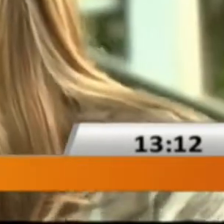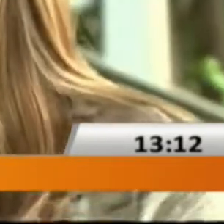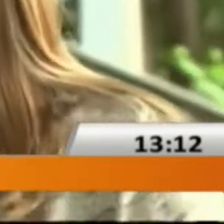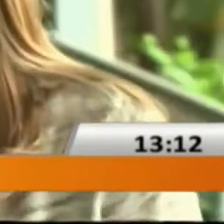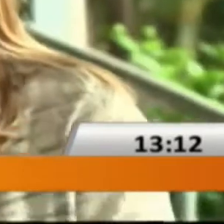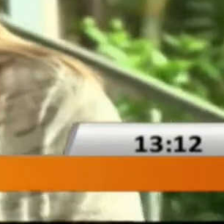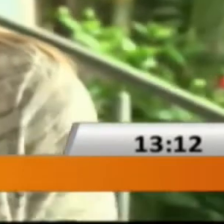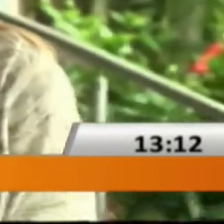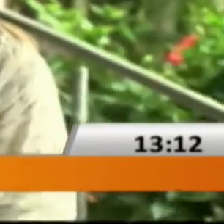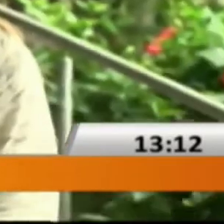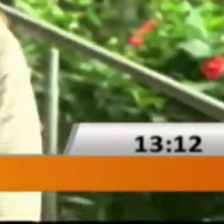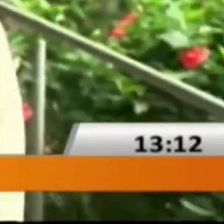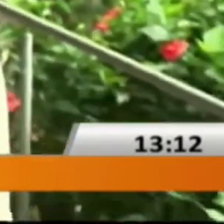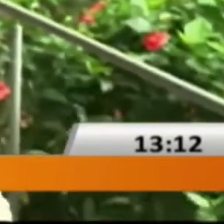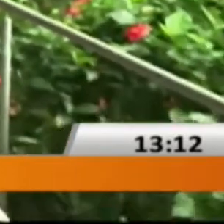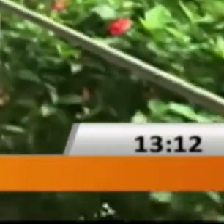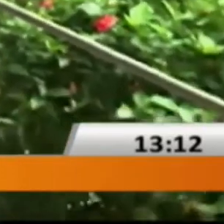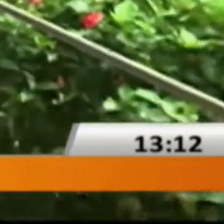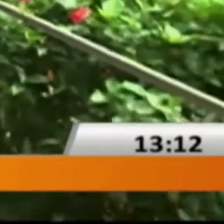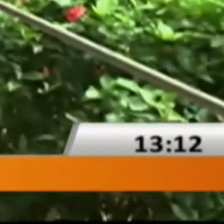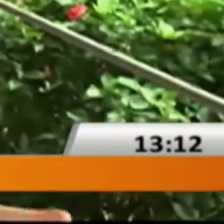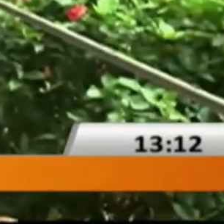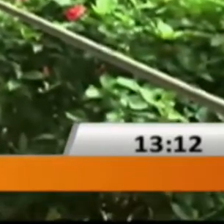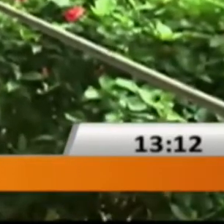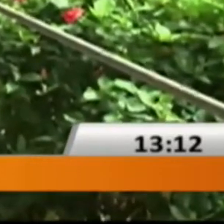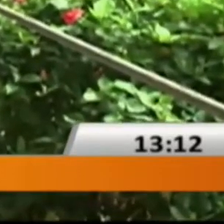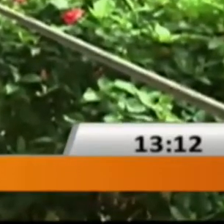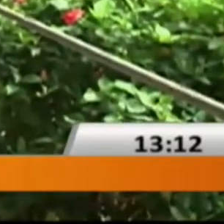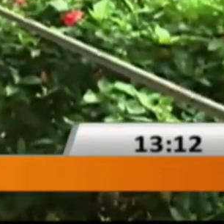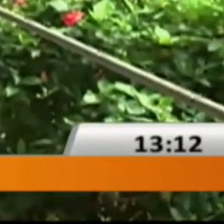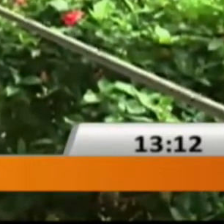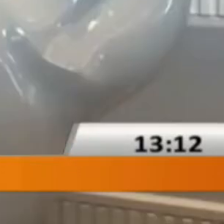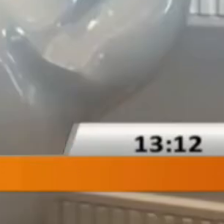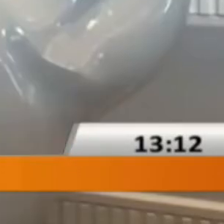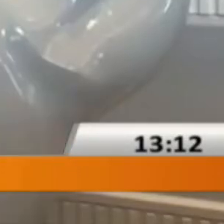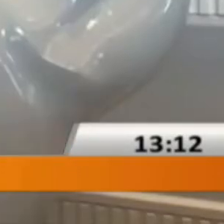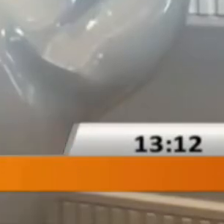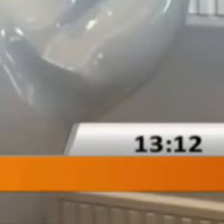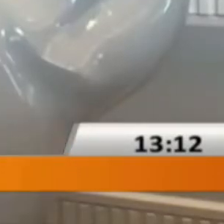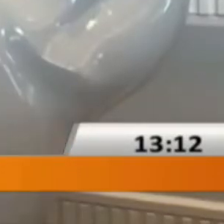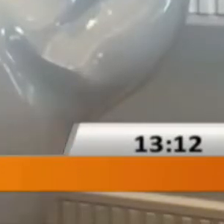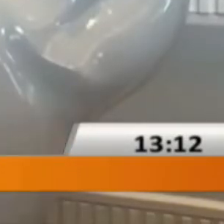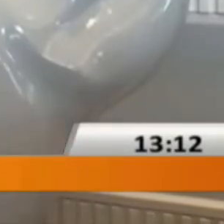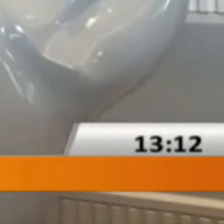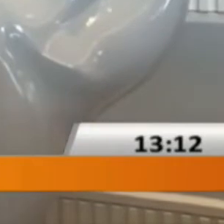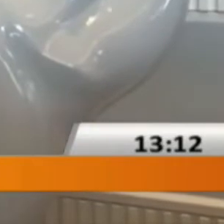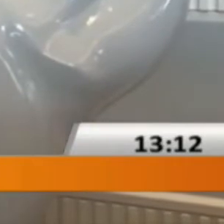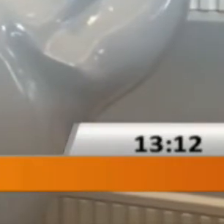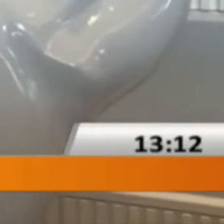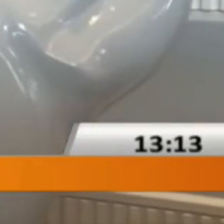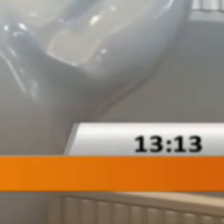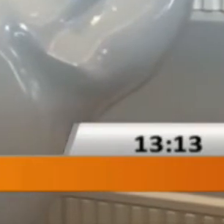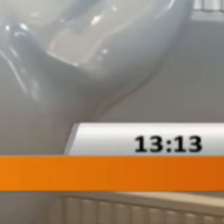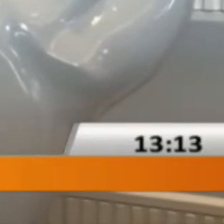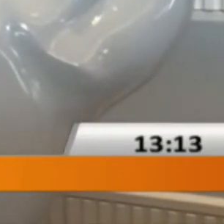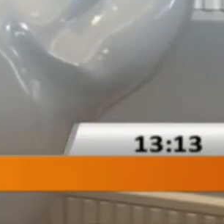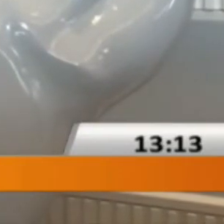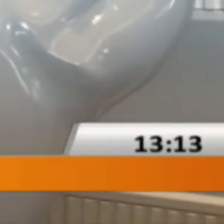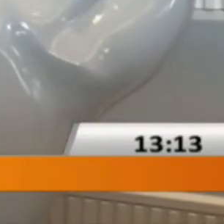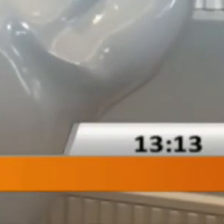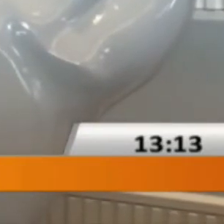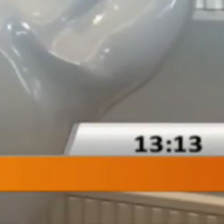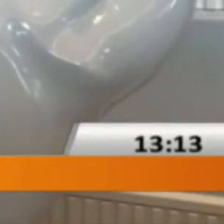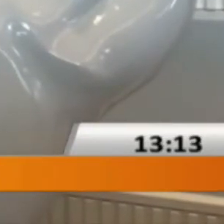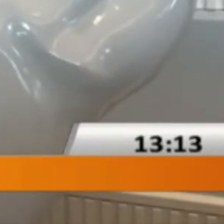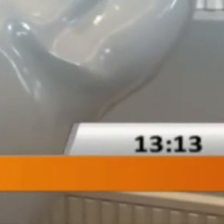são suficientes para que os surdos entendam o que os ouvintes falam. A gente tem que sempre se certificar de que a mensagem que a